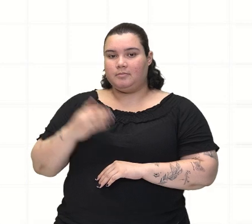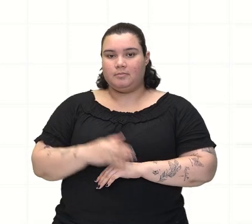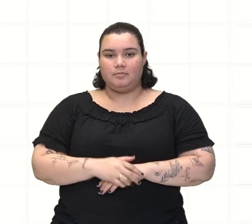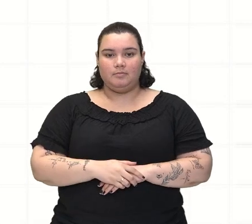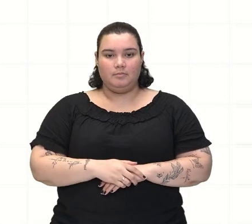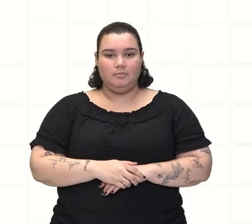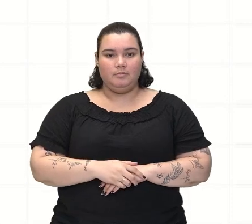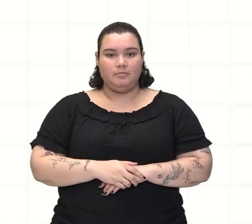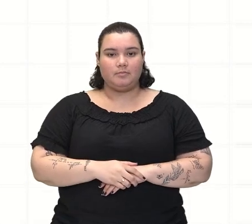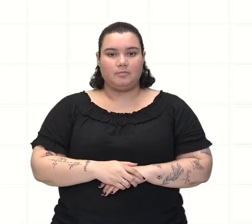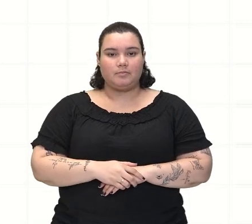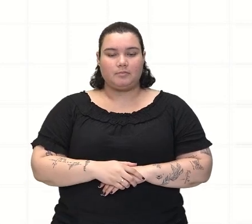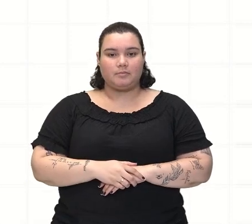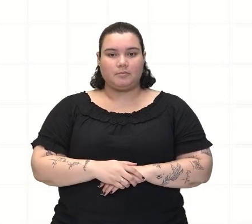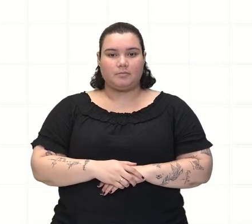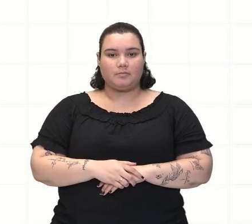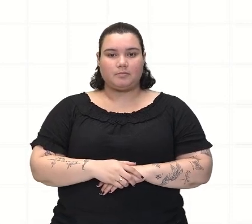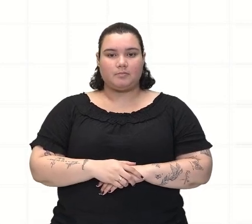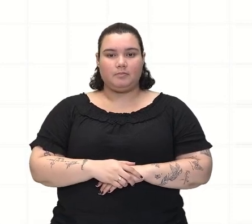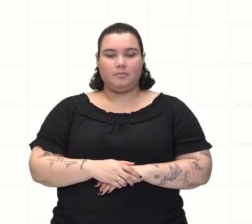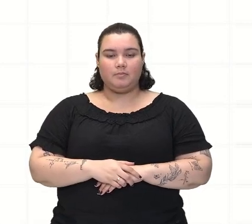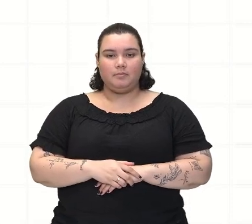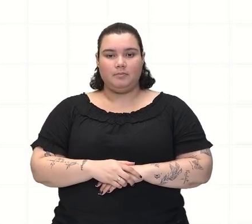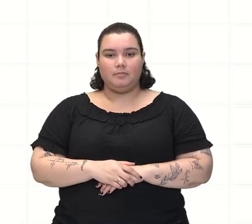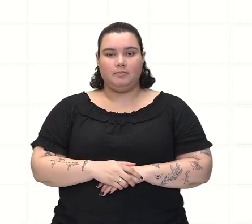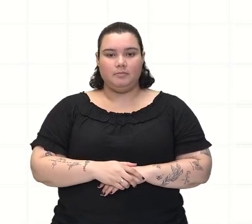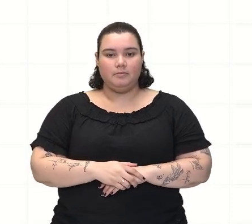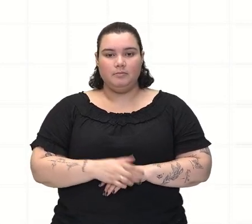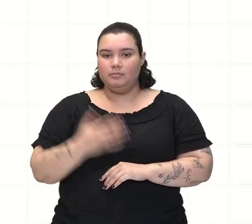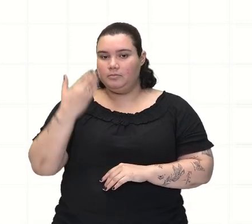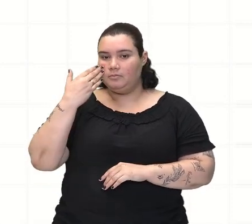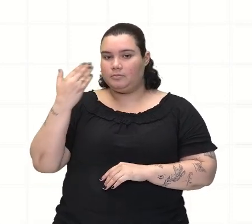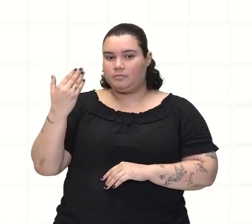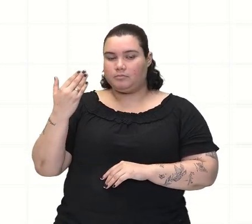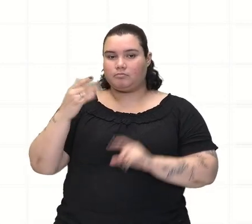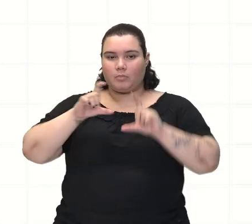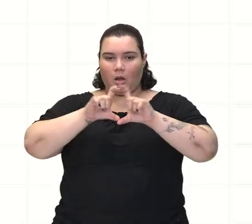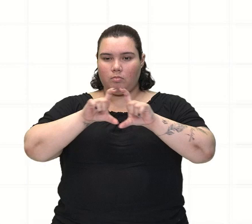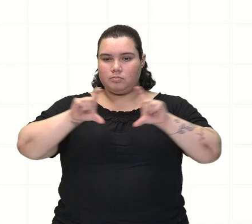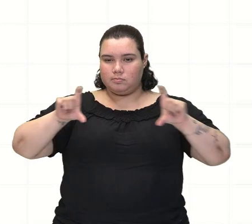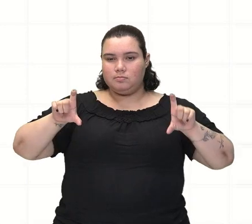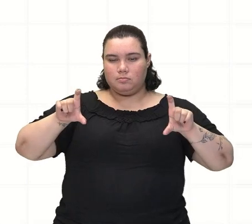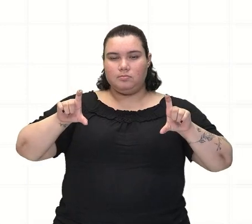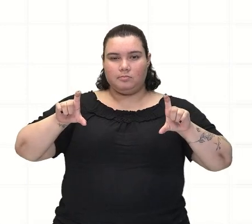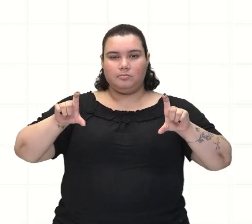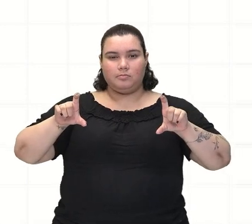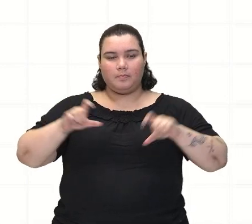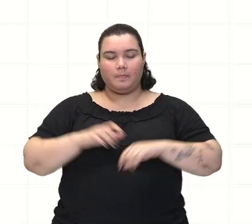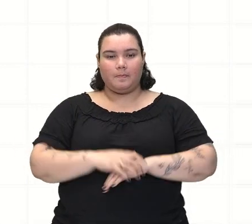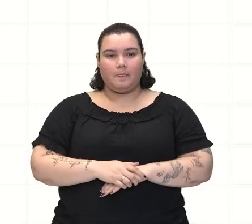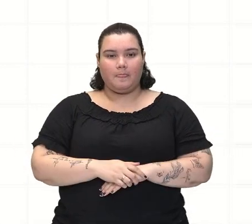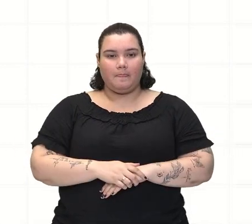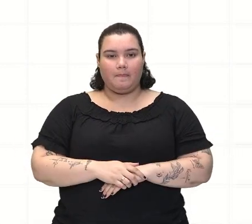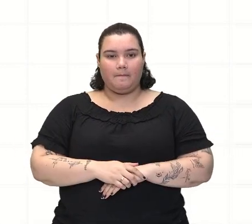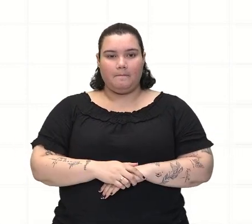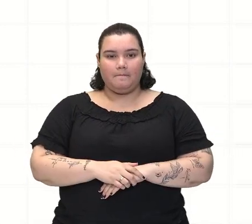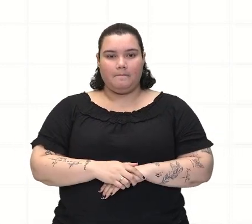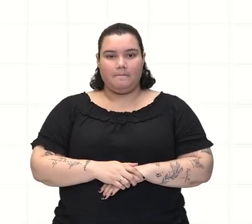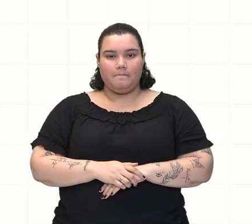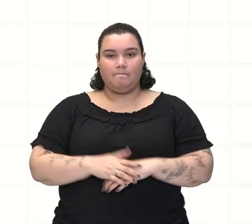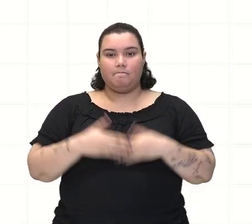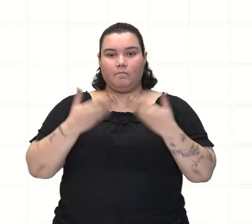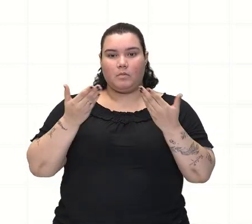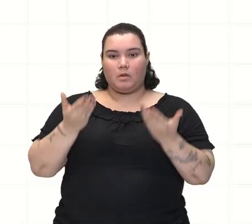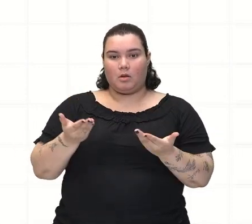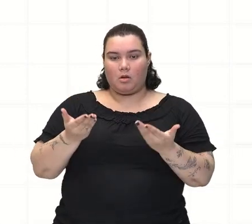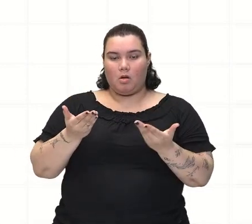fui muito rápido aqui. Então, nosso tanque, vamos imaginar que ele seja essa aqui, né? Então,